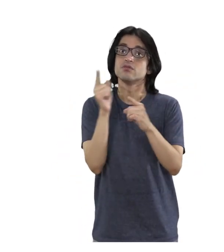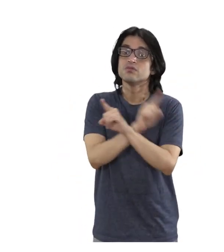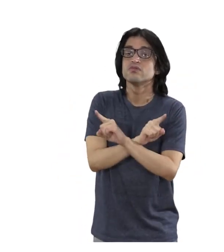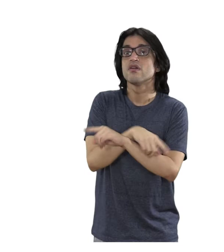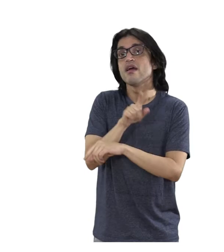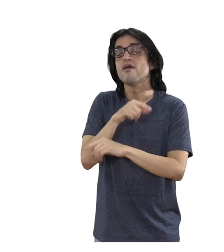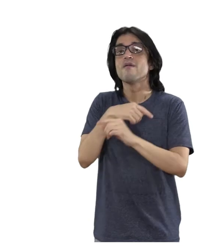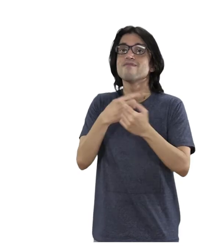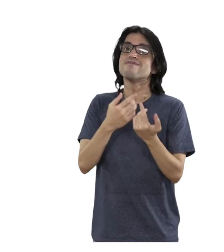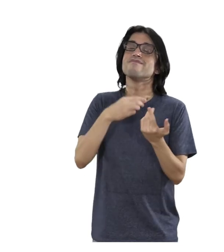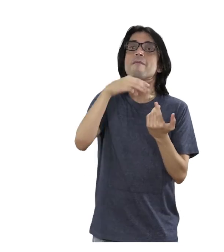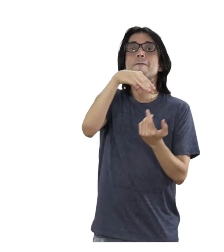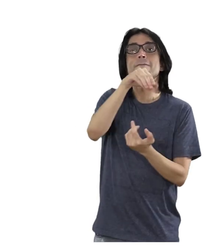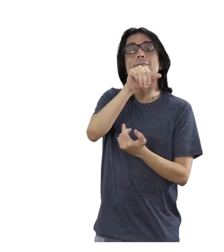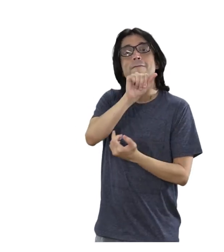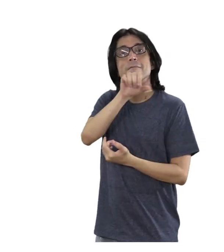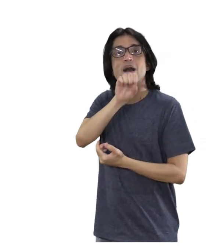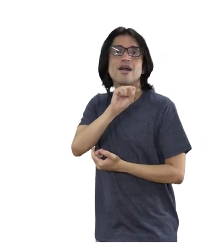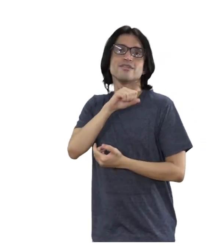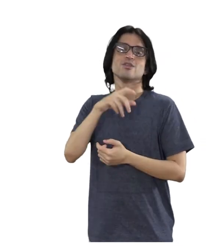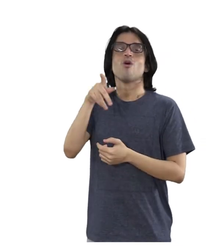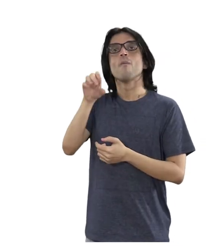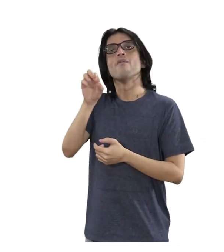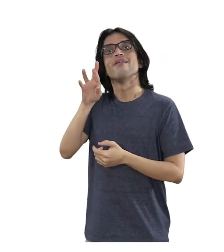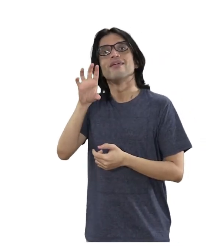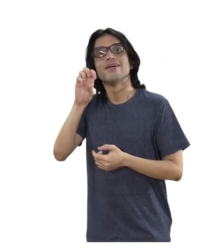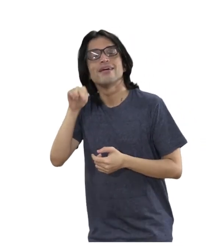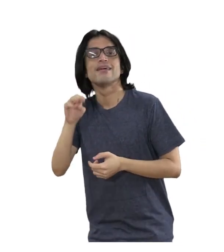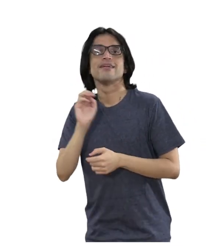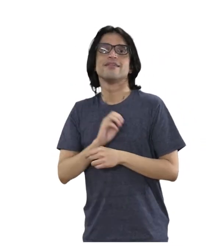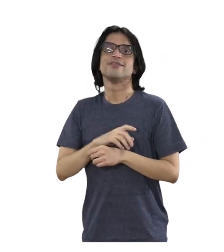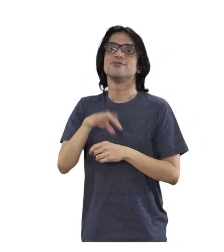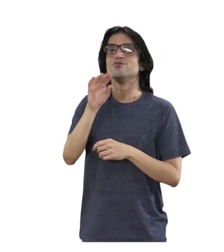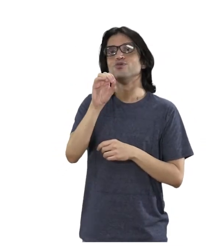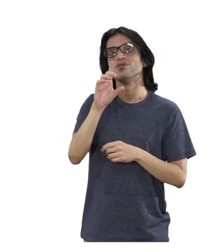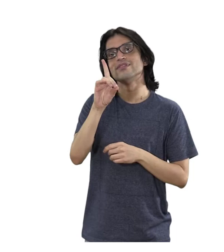adversativas, mas, porém, todavia, contudo, entretanto, no entanto.